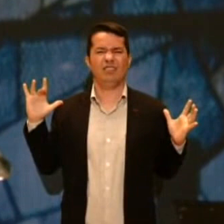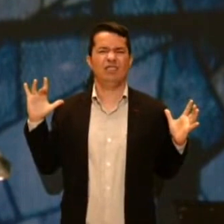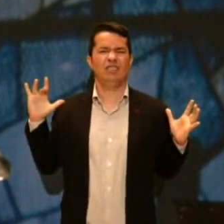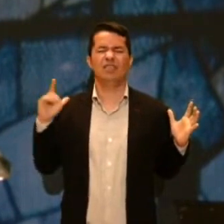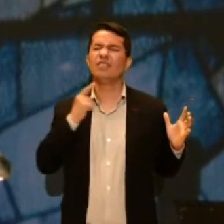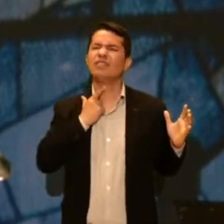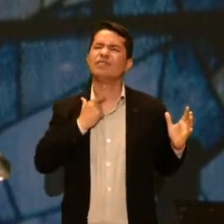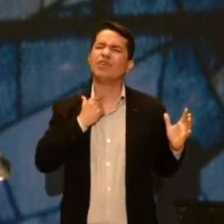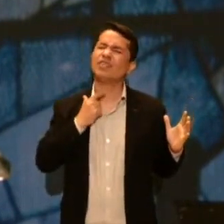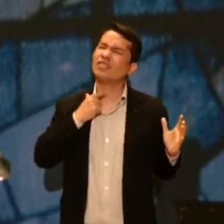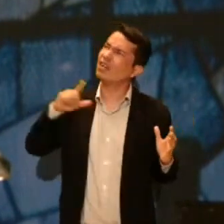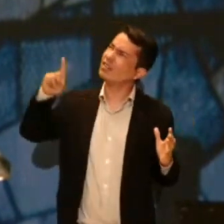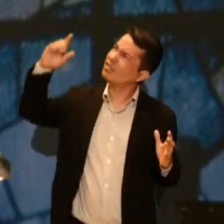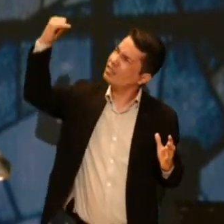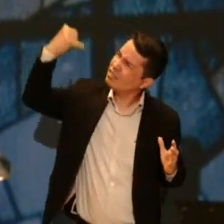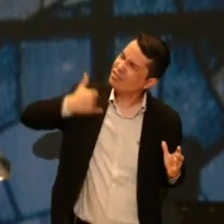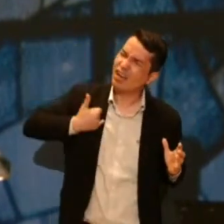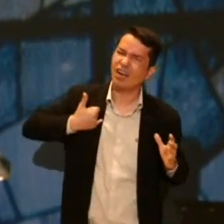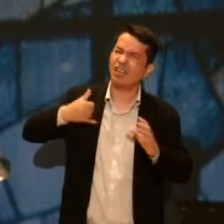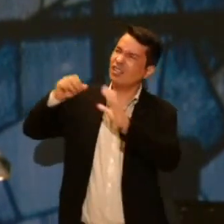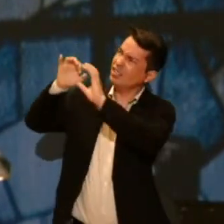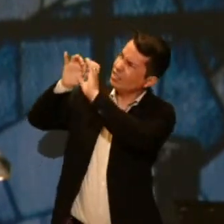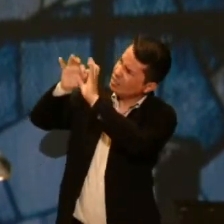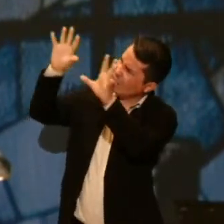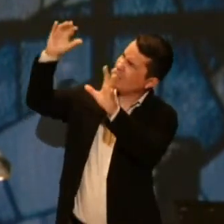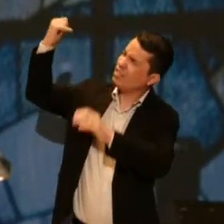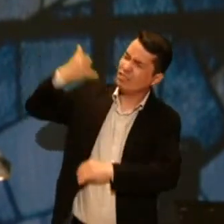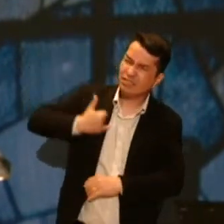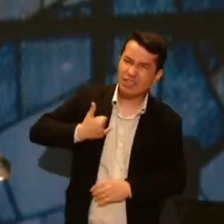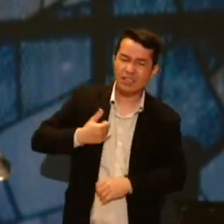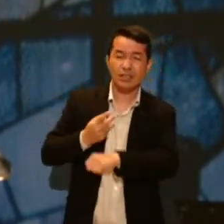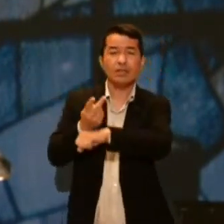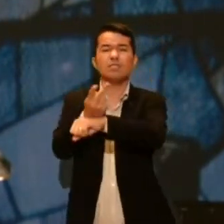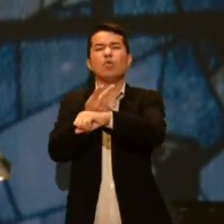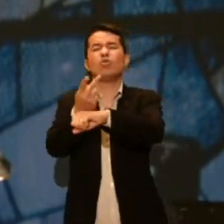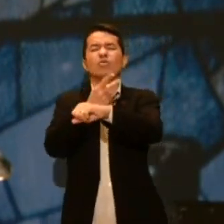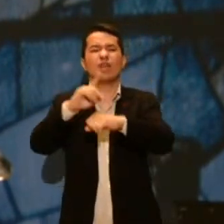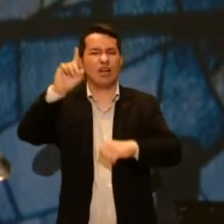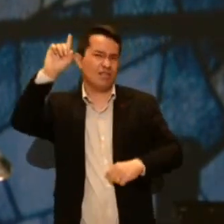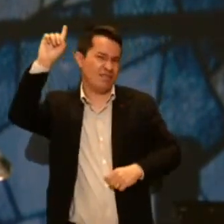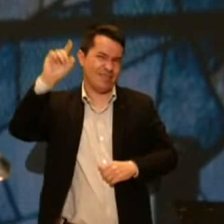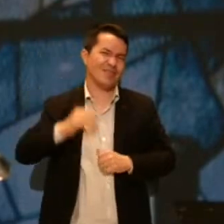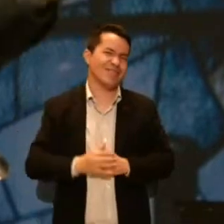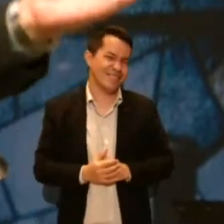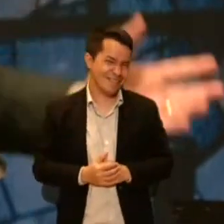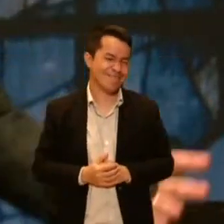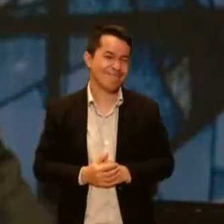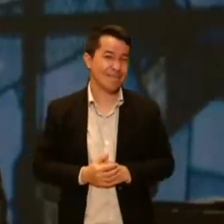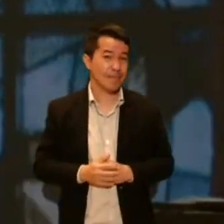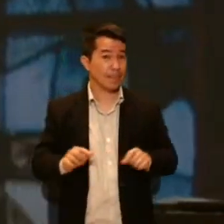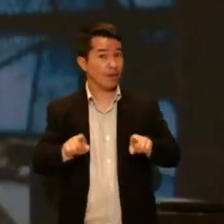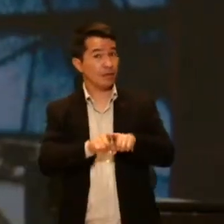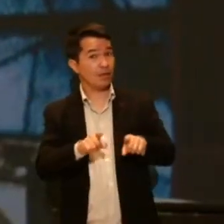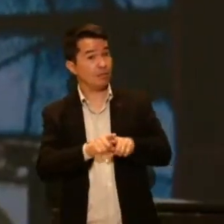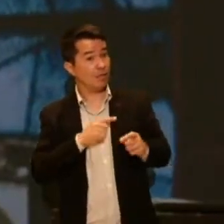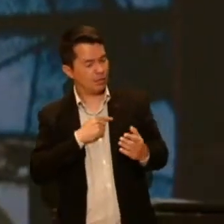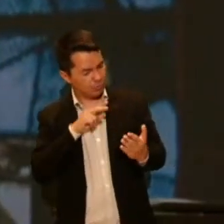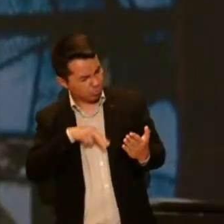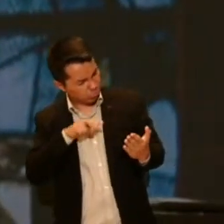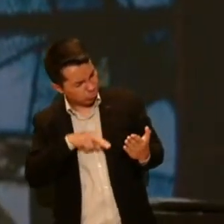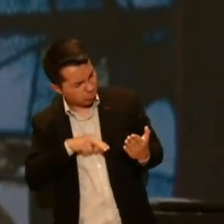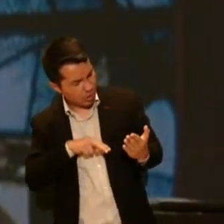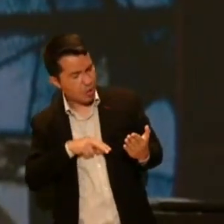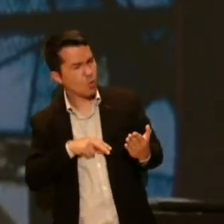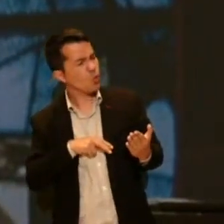poder ouvir, buscar o Salvador. Outra coisa tremenda que eu aprendo com esses